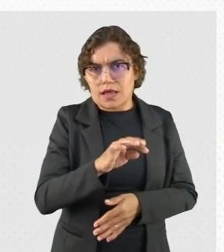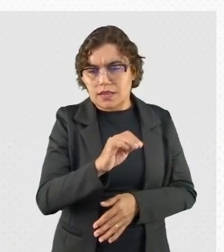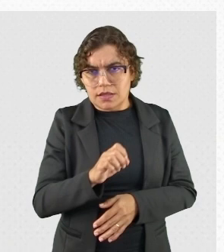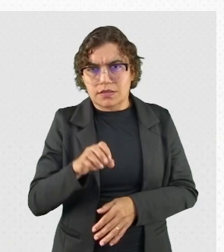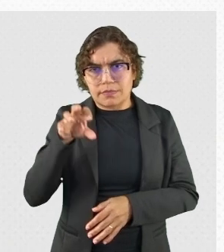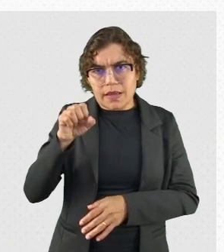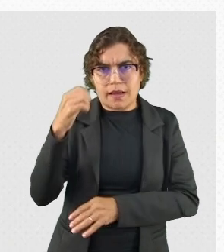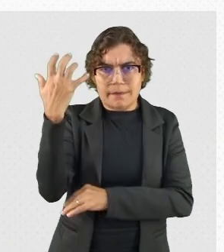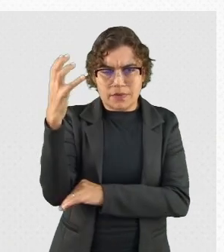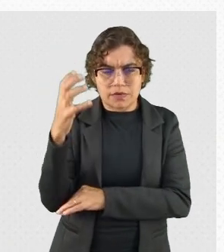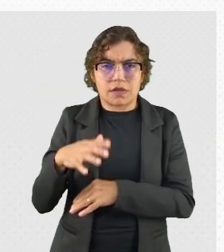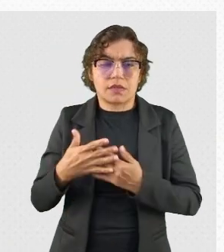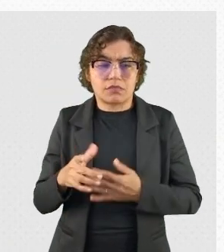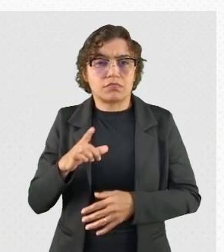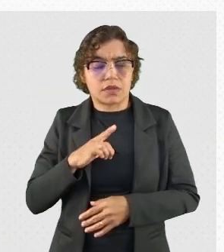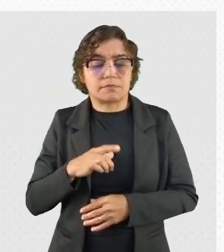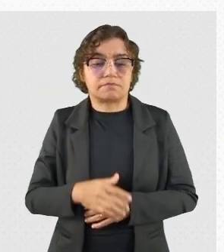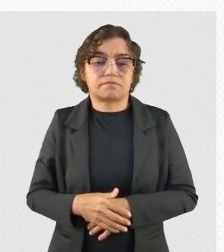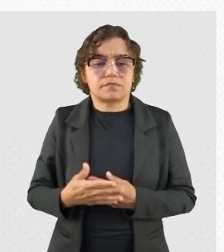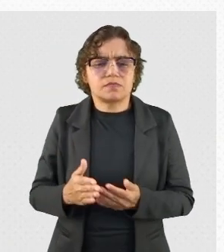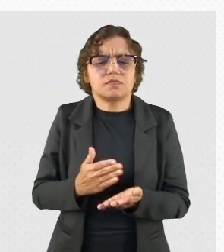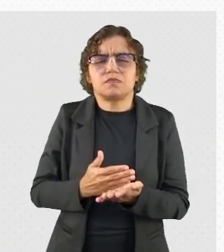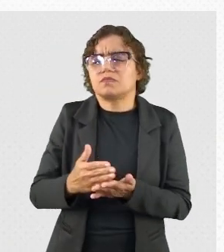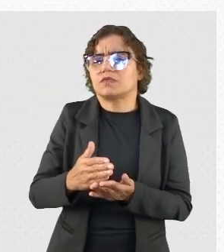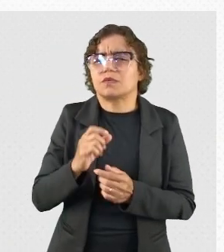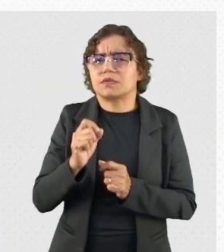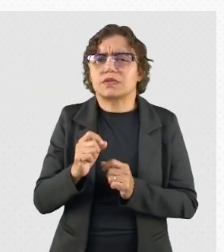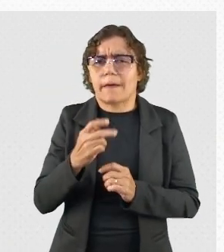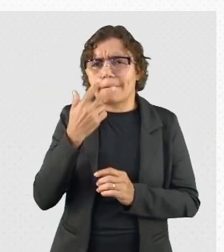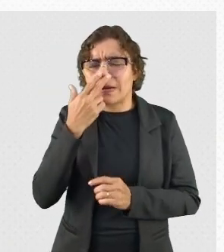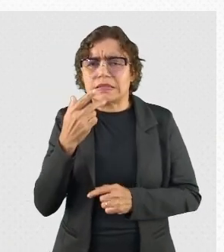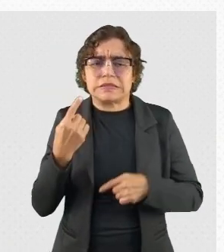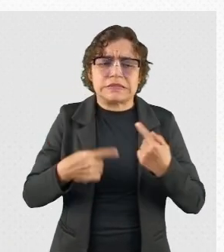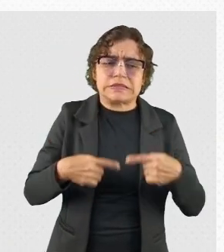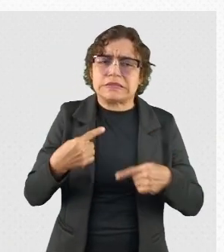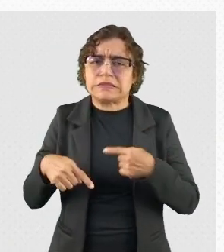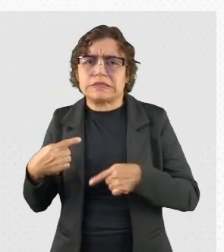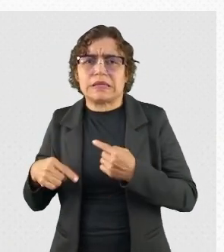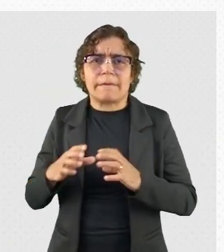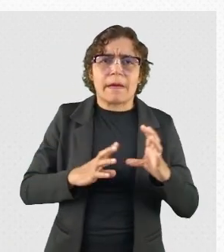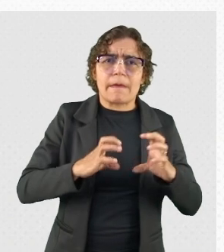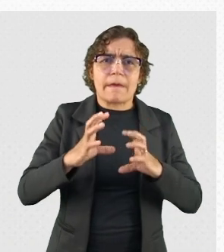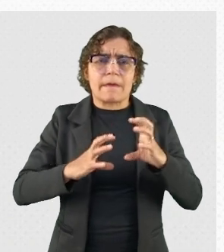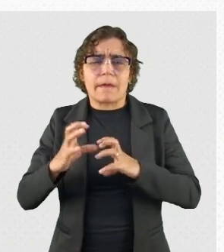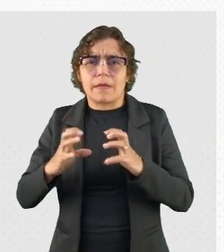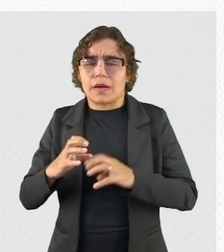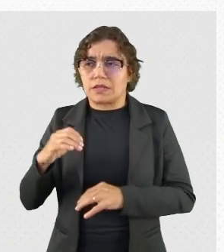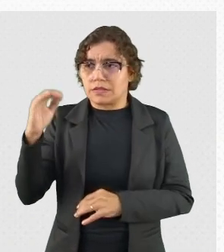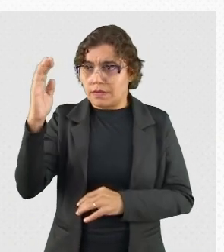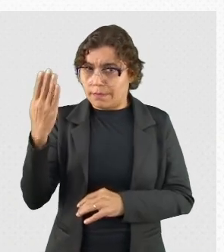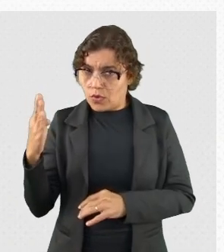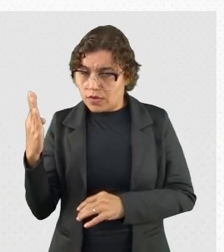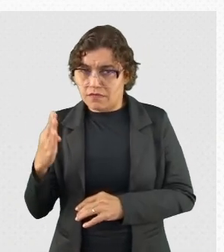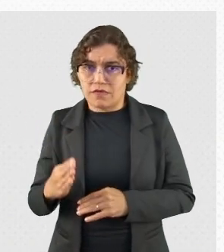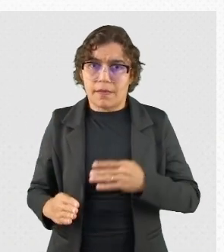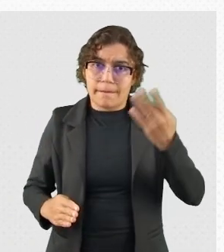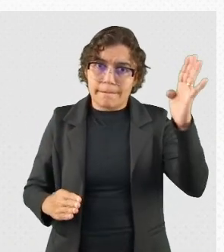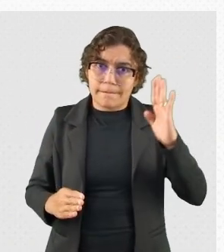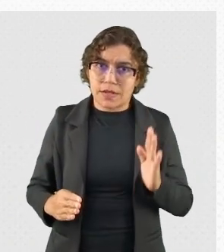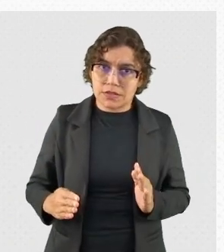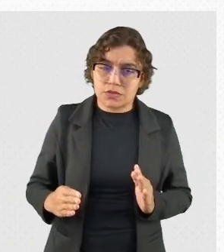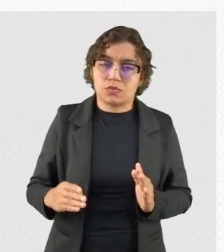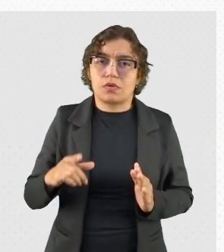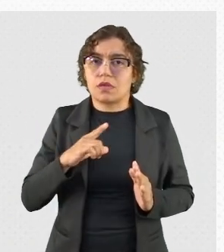lá. E aí começa uma briga entre, né, o Brasil e a Bolívia. Existia